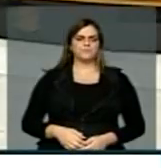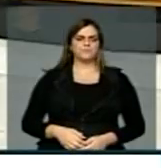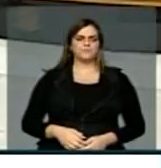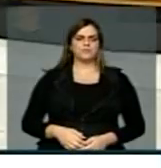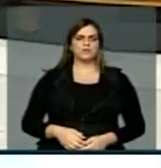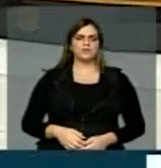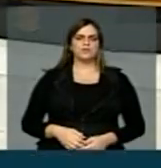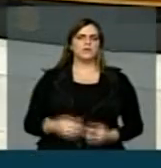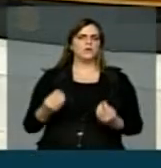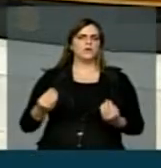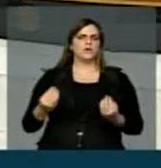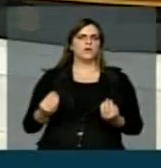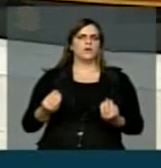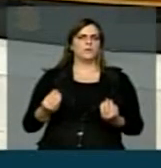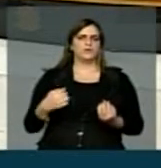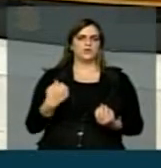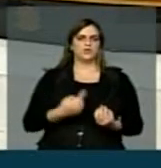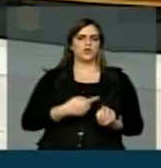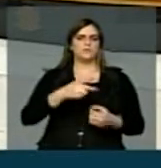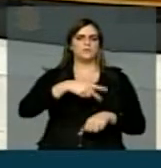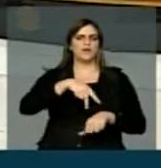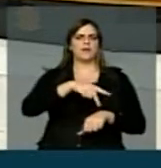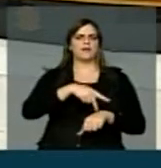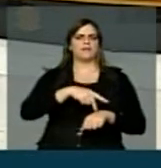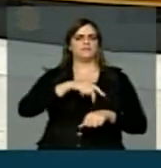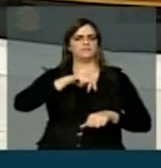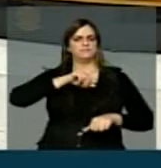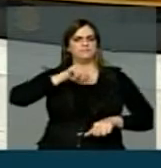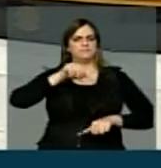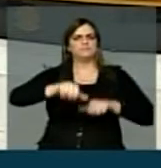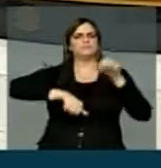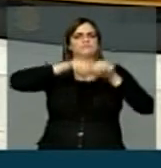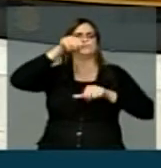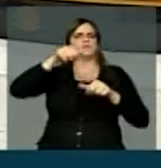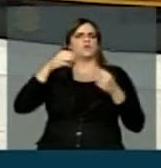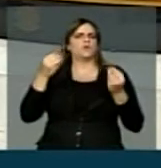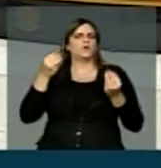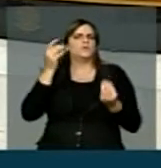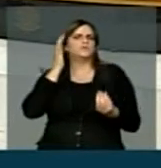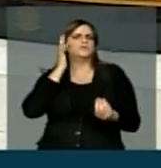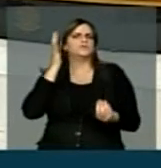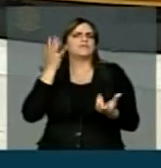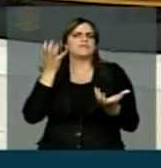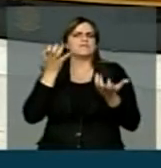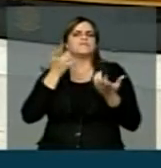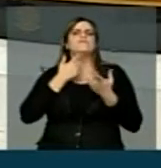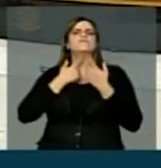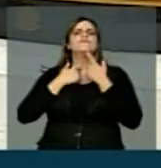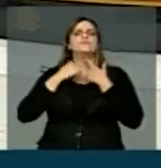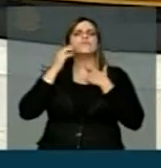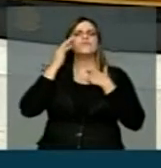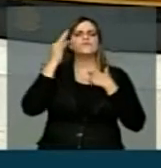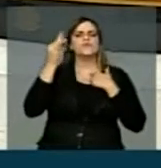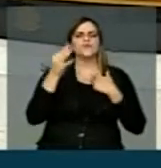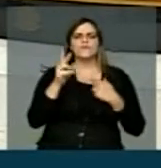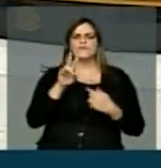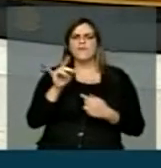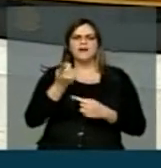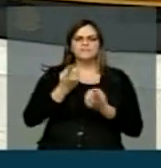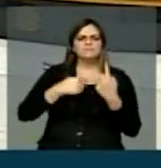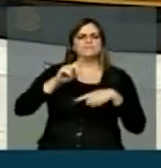país que nós somos para a nação que nós idealizamos e desejamos ser e